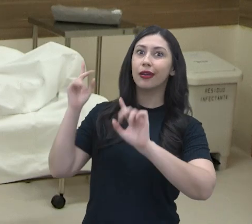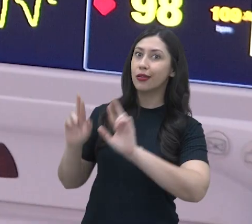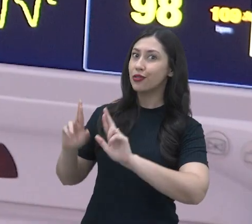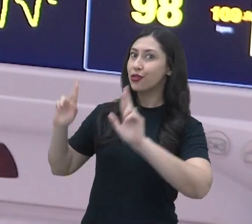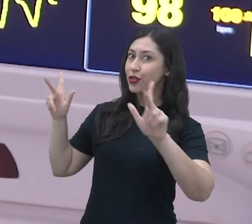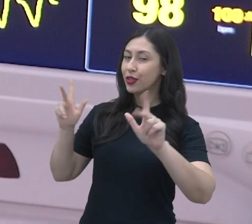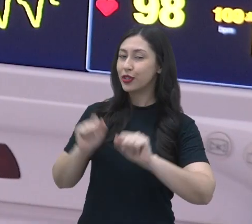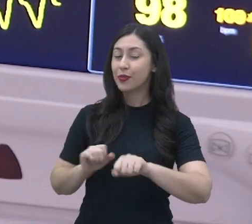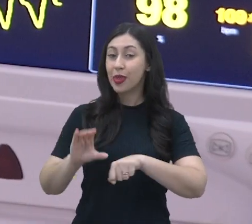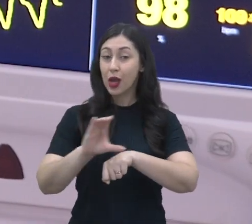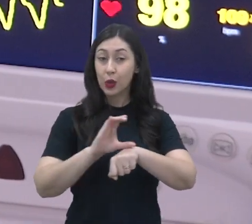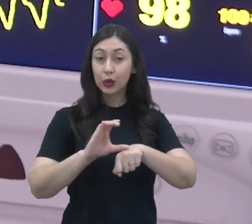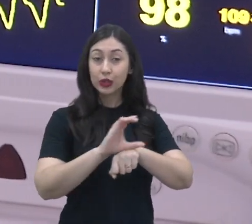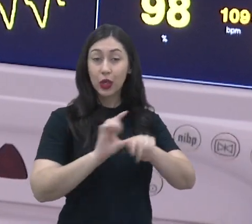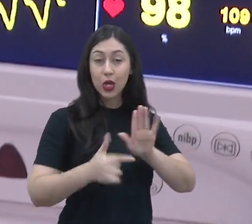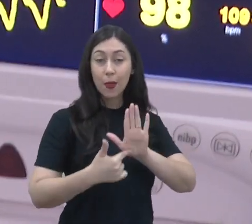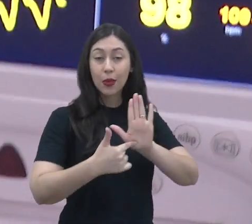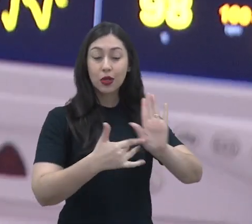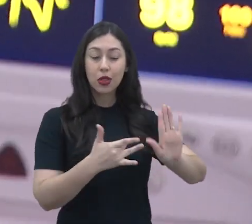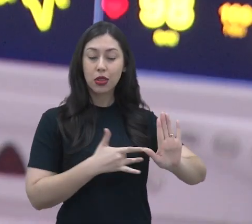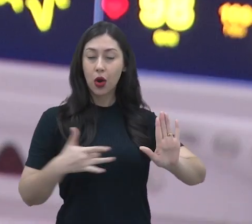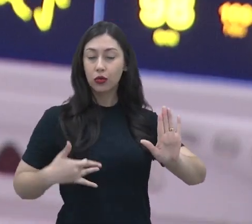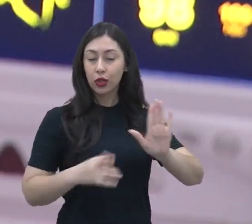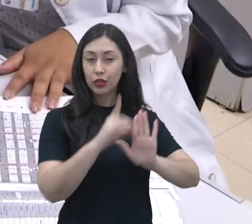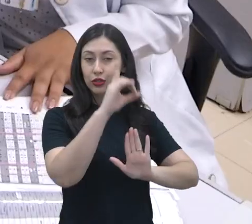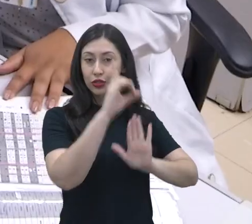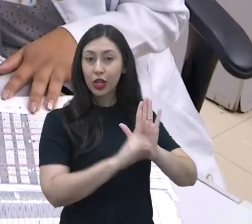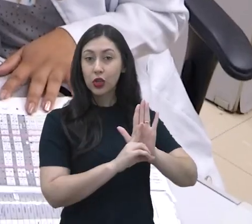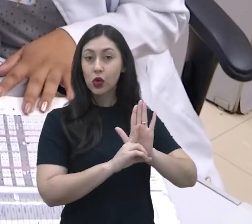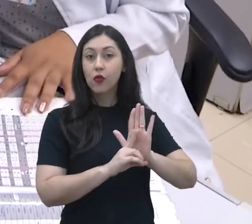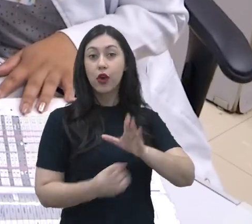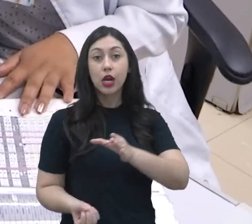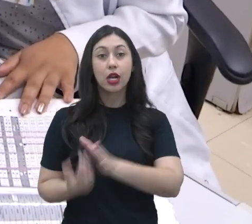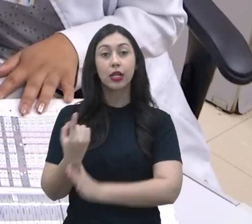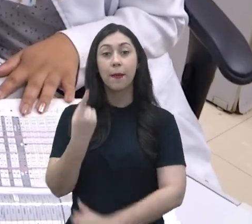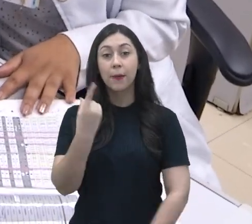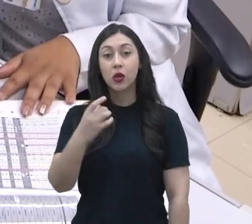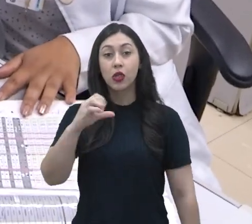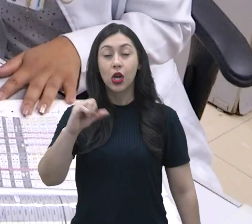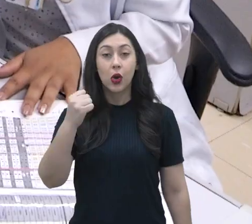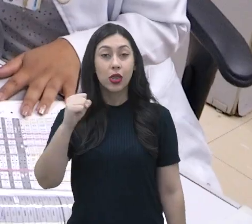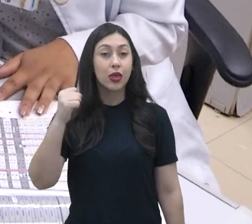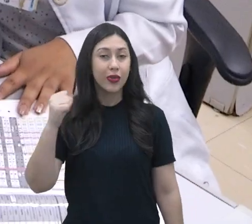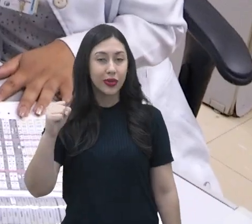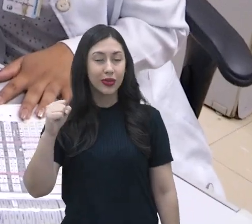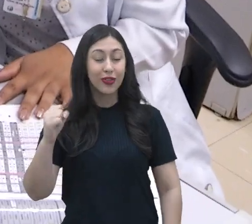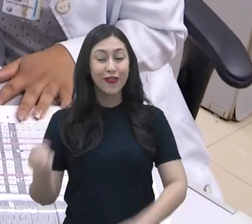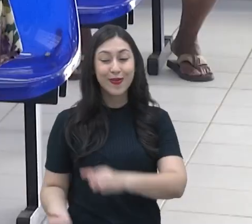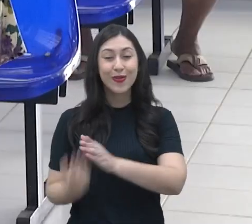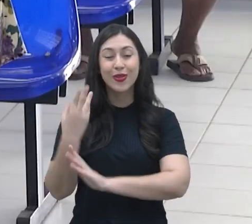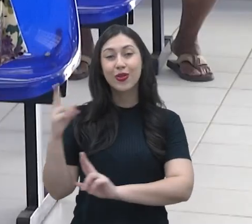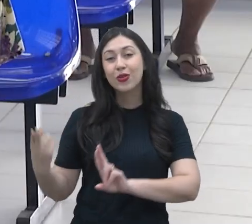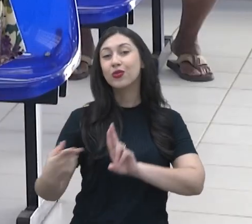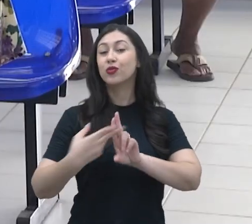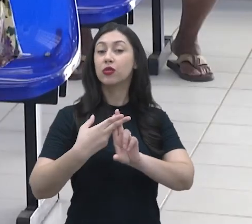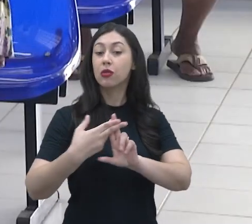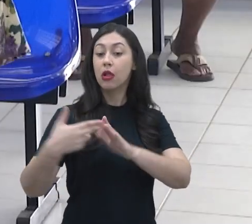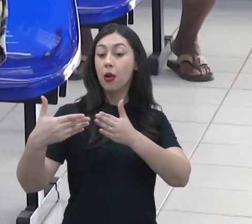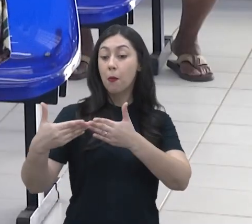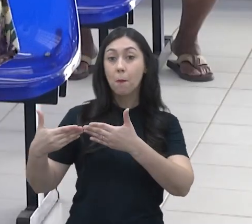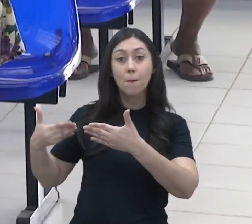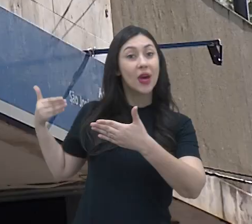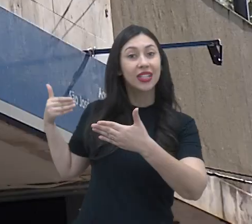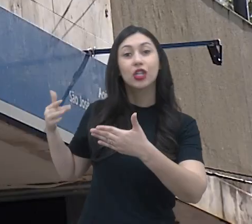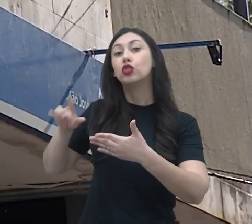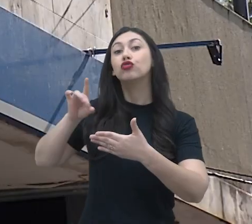assim. A Constituição do Direito à Saúde só surgiu em 1988, com a chegada do SUS. Antes, só tinha